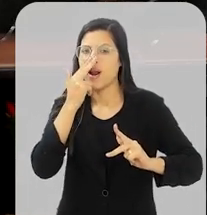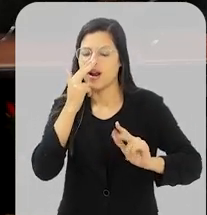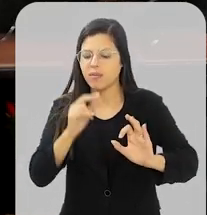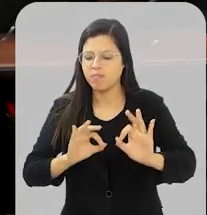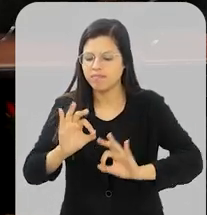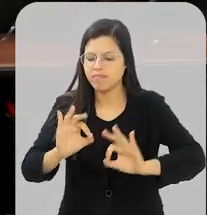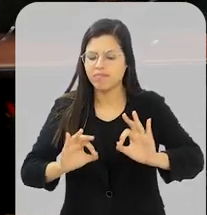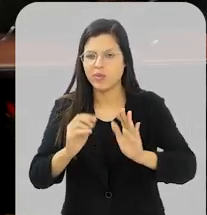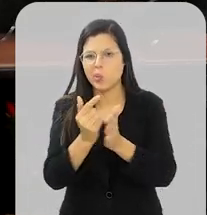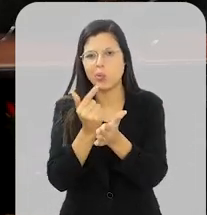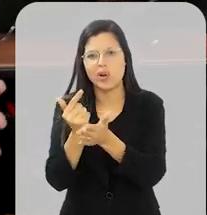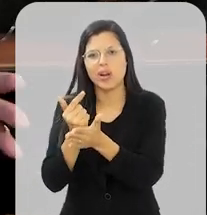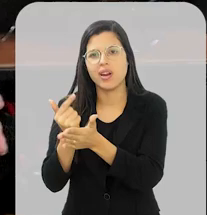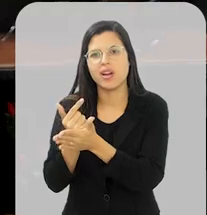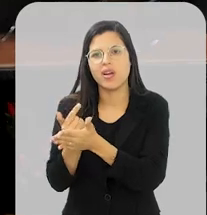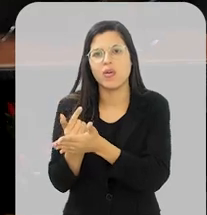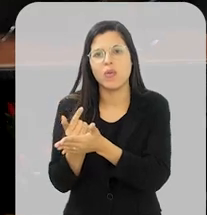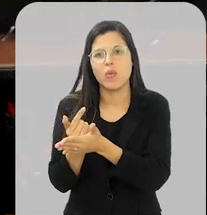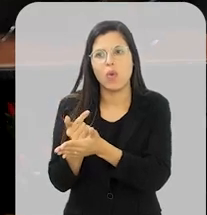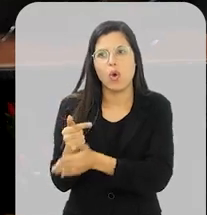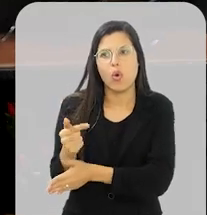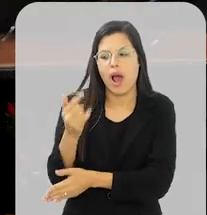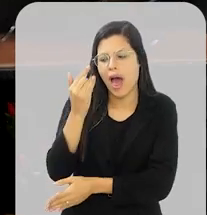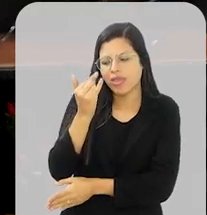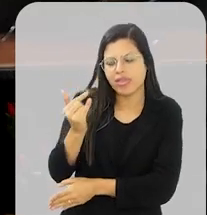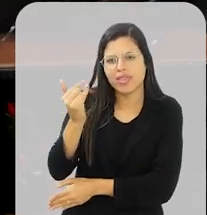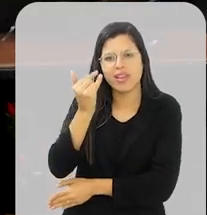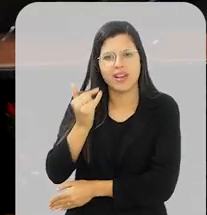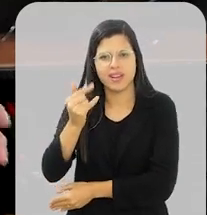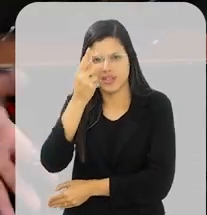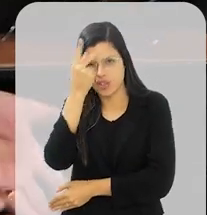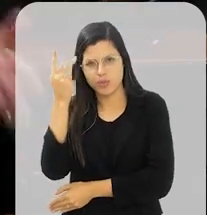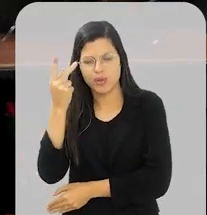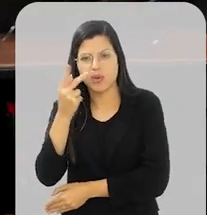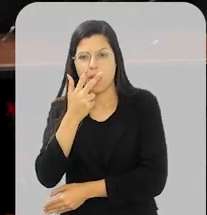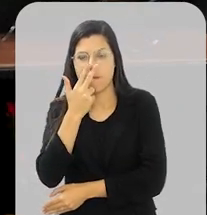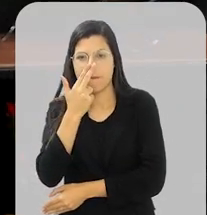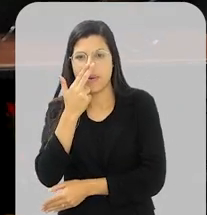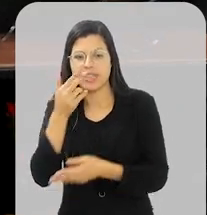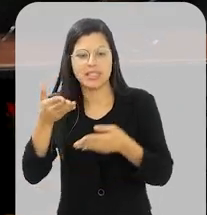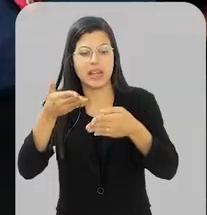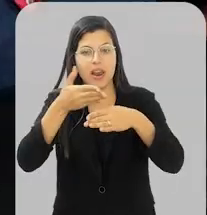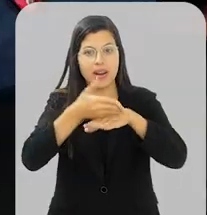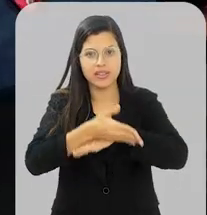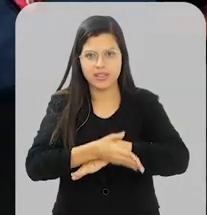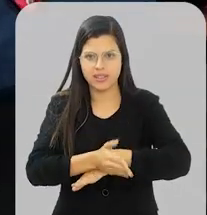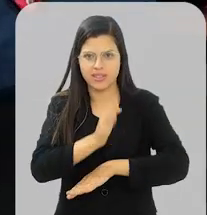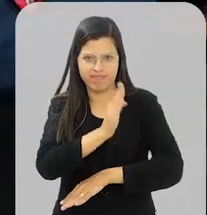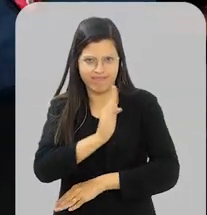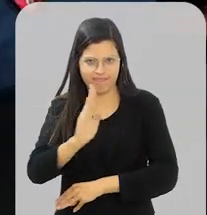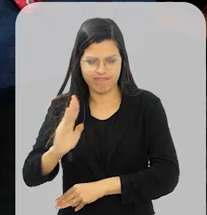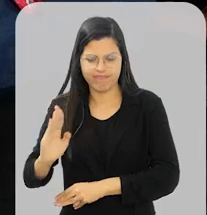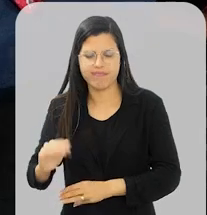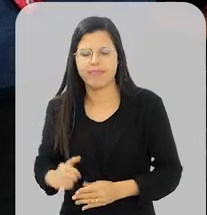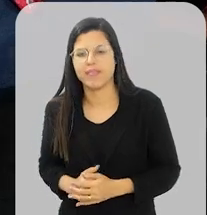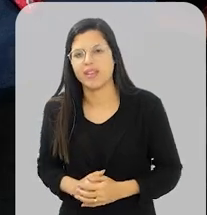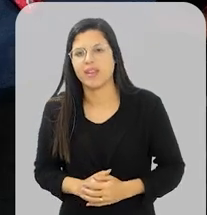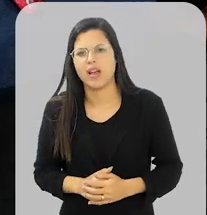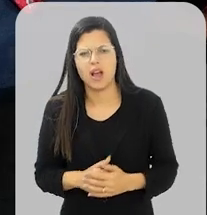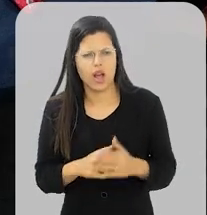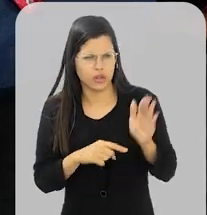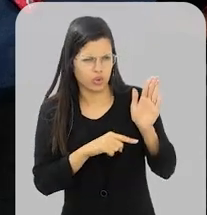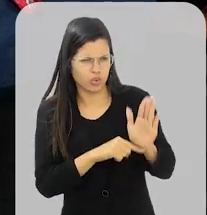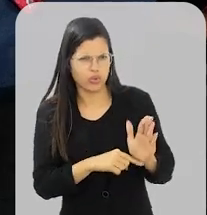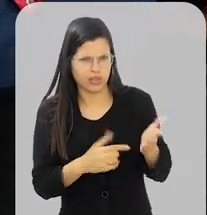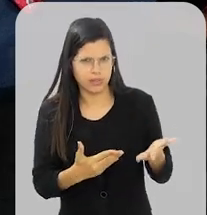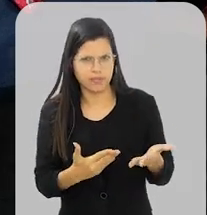de uma forma que aproxima muitas pessoas, né? É como se as pessoas estivessem dentro da tua Isso. livraria, né?